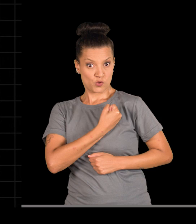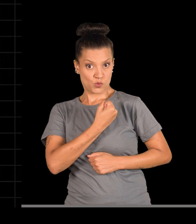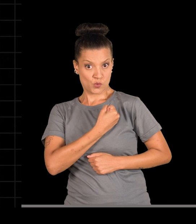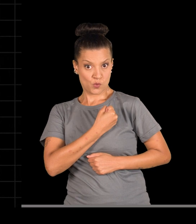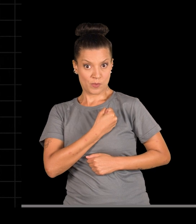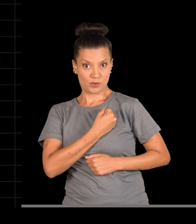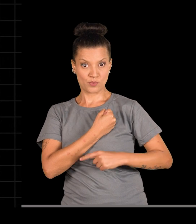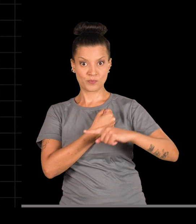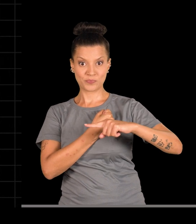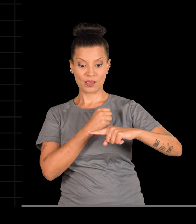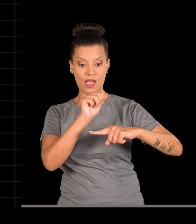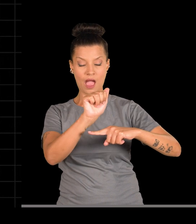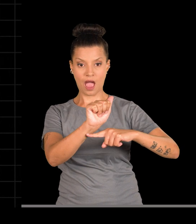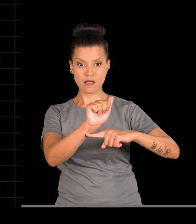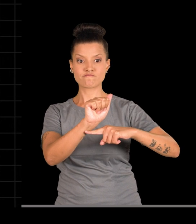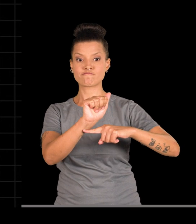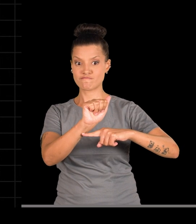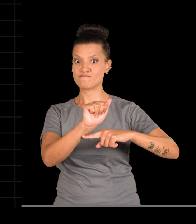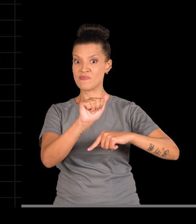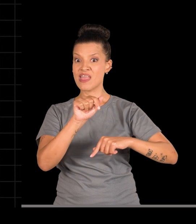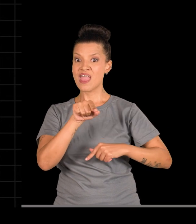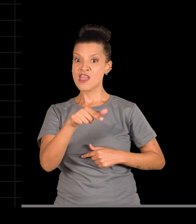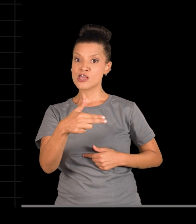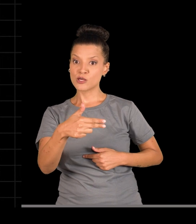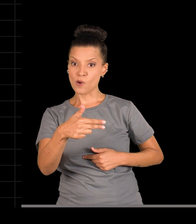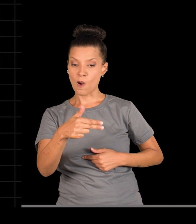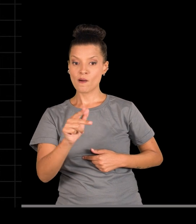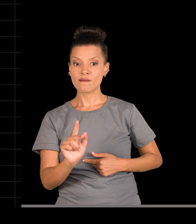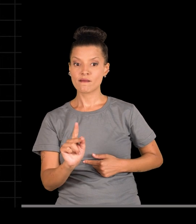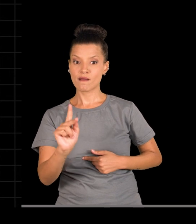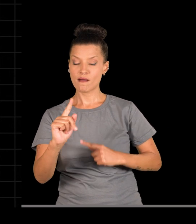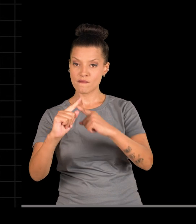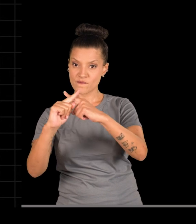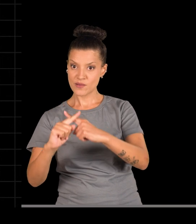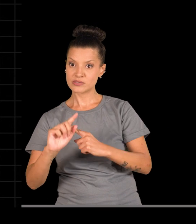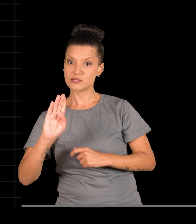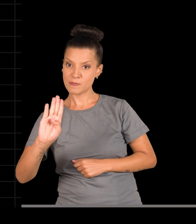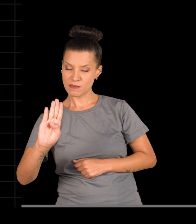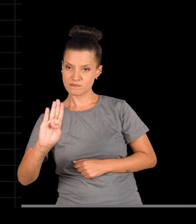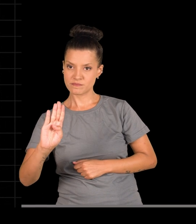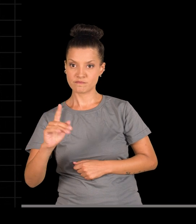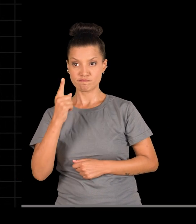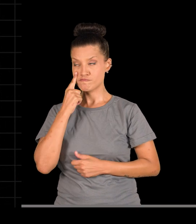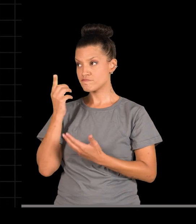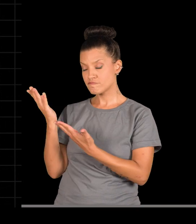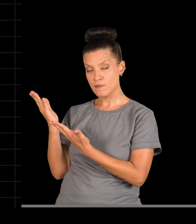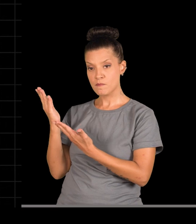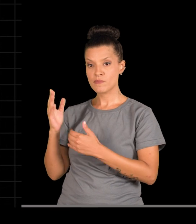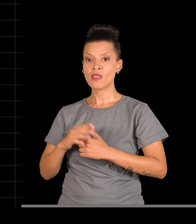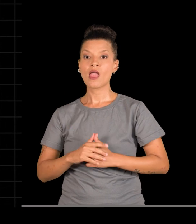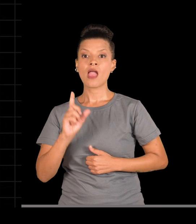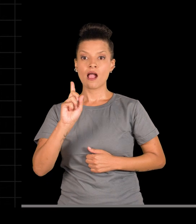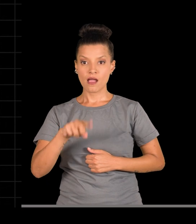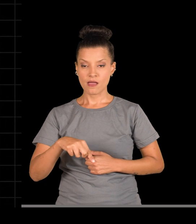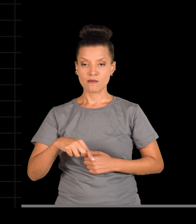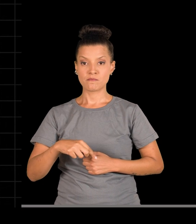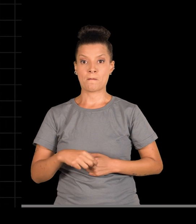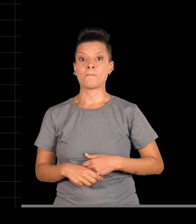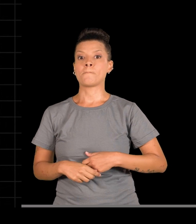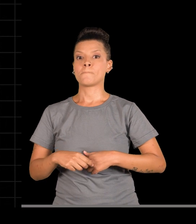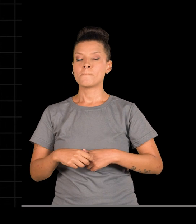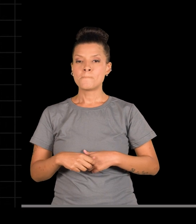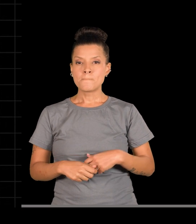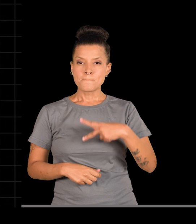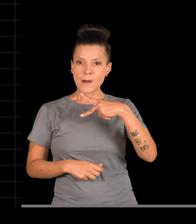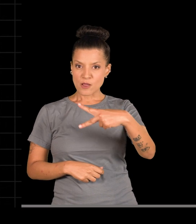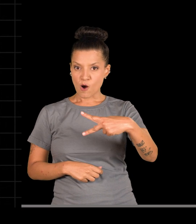A, ele é igual a K vezes B. Eu vou colocar esse K aqui, ó, como sendo um número maior ou igual a 1, nesse caso, beleza? Sendo